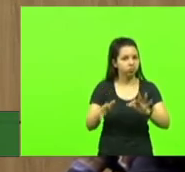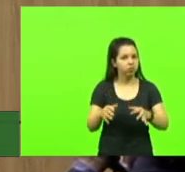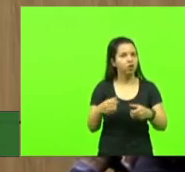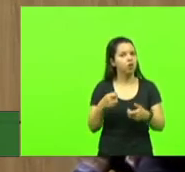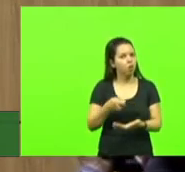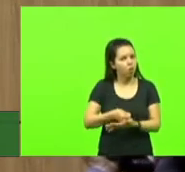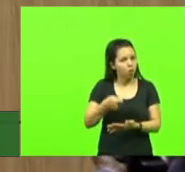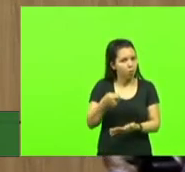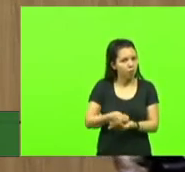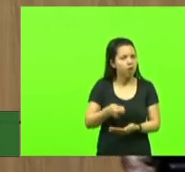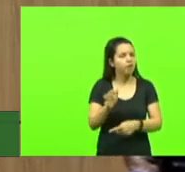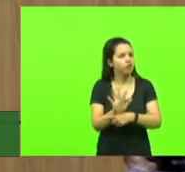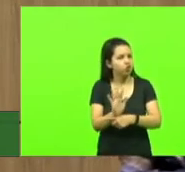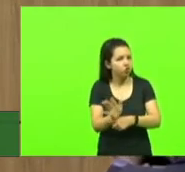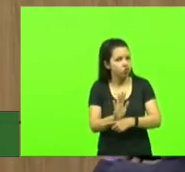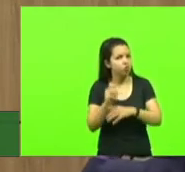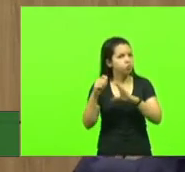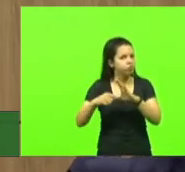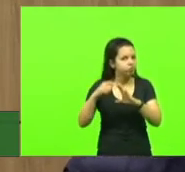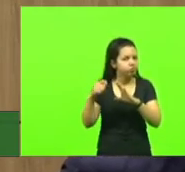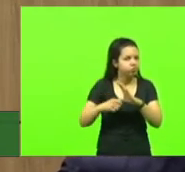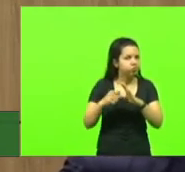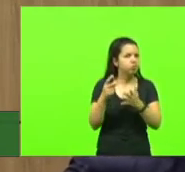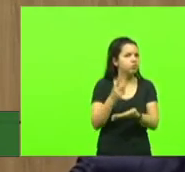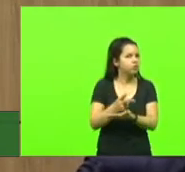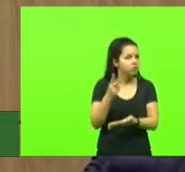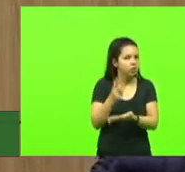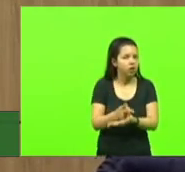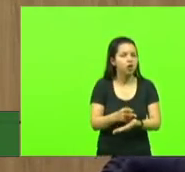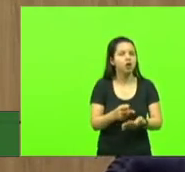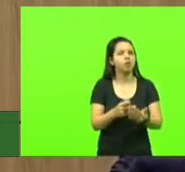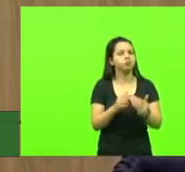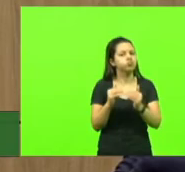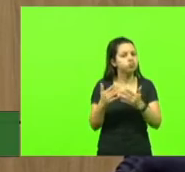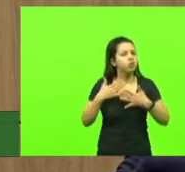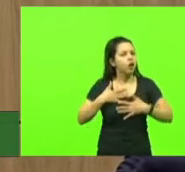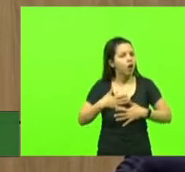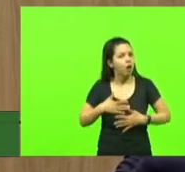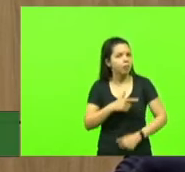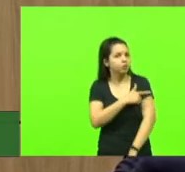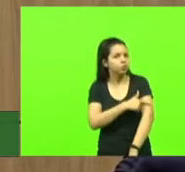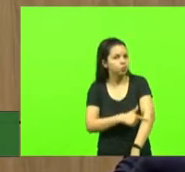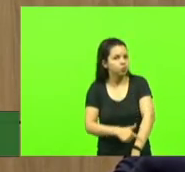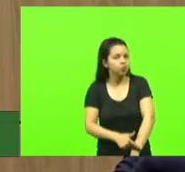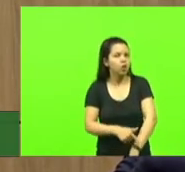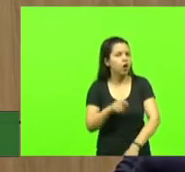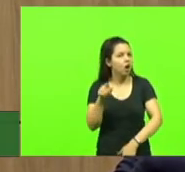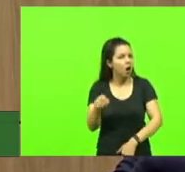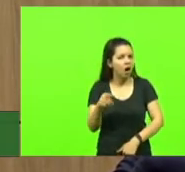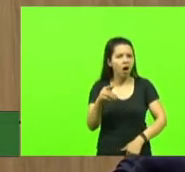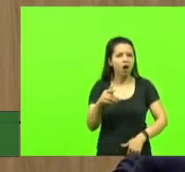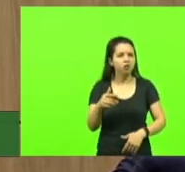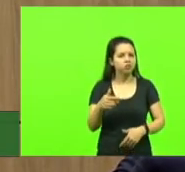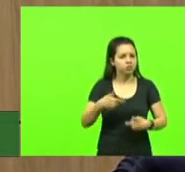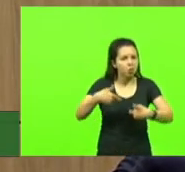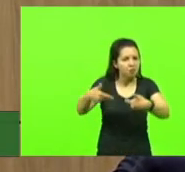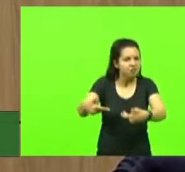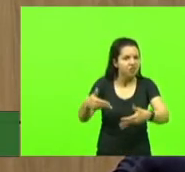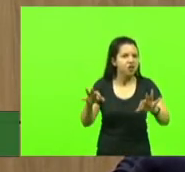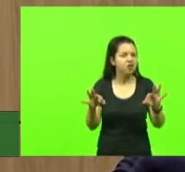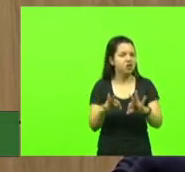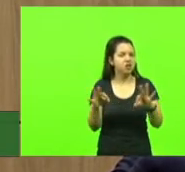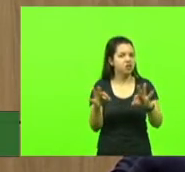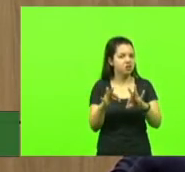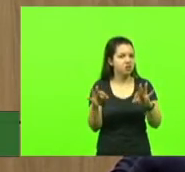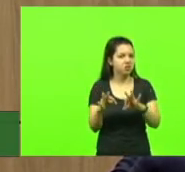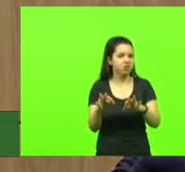fiz vídeo lá, sabe? Sempre de forma muito harmoniosa, muito educada. Não tiveram a capacidade de me convidar, mandando